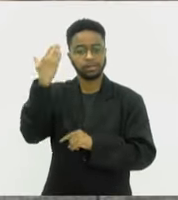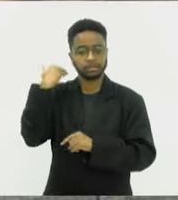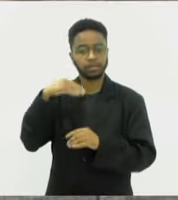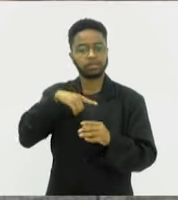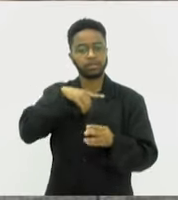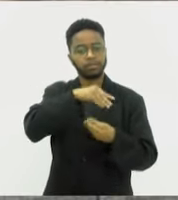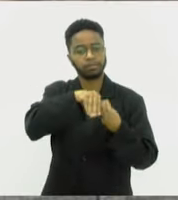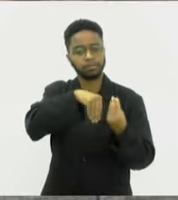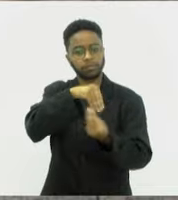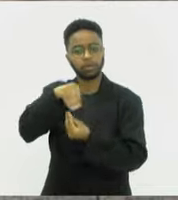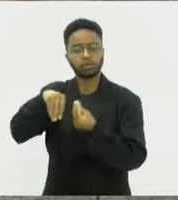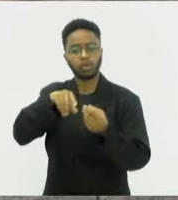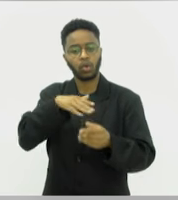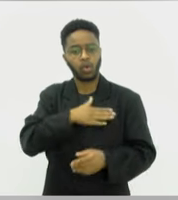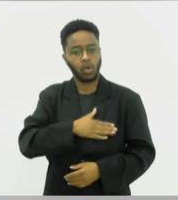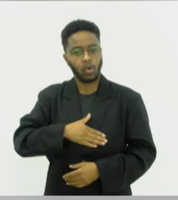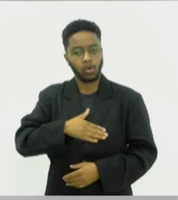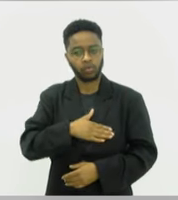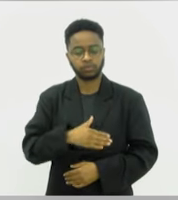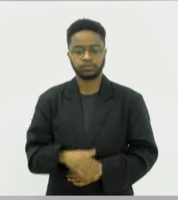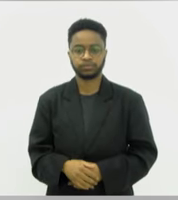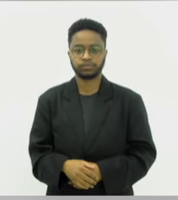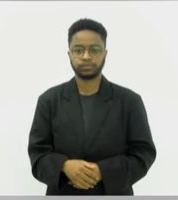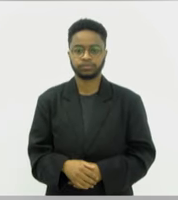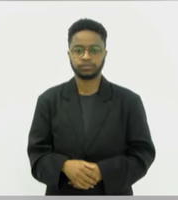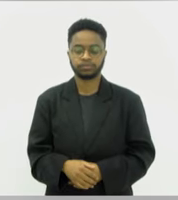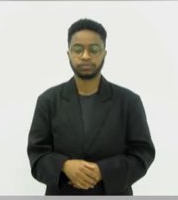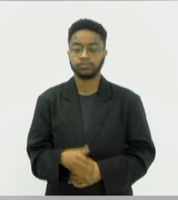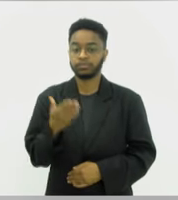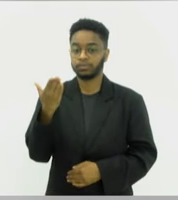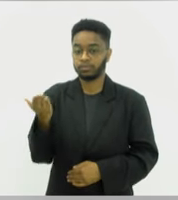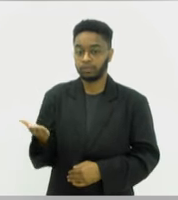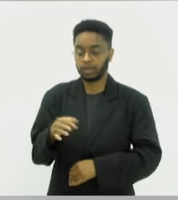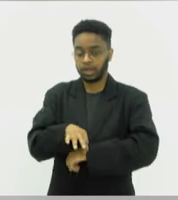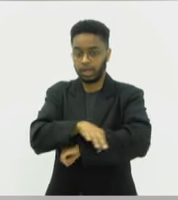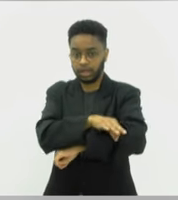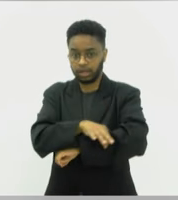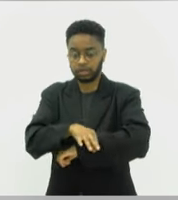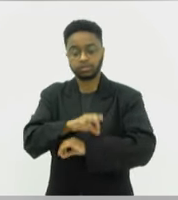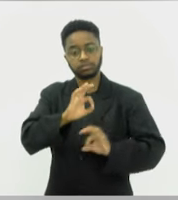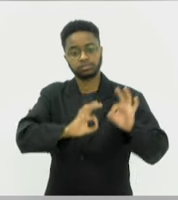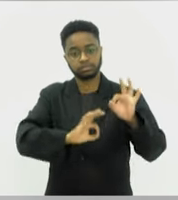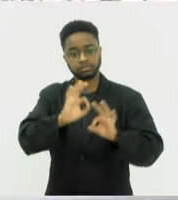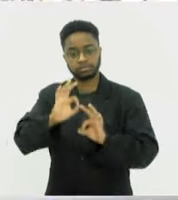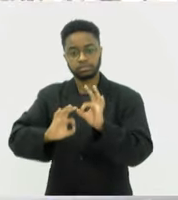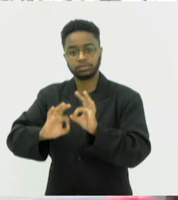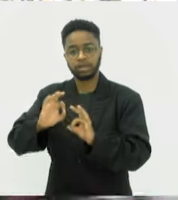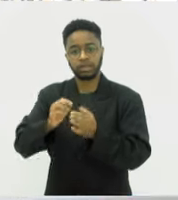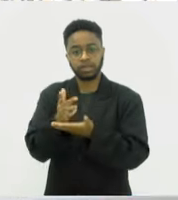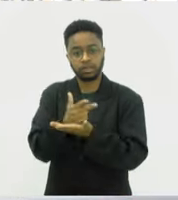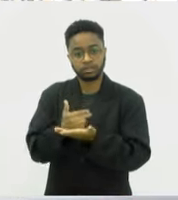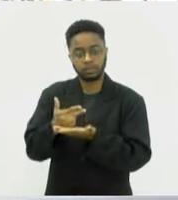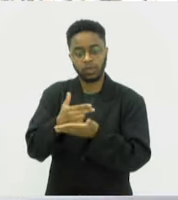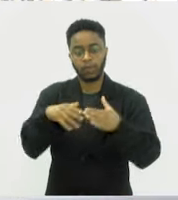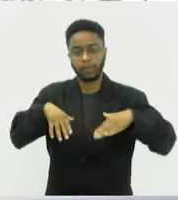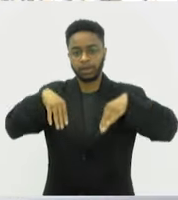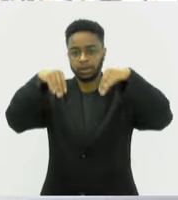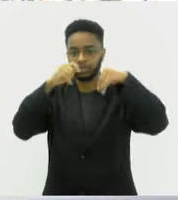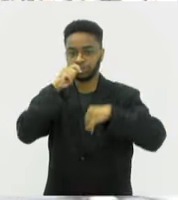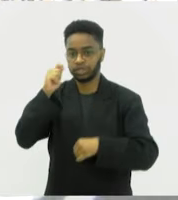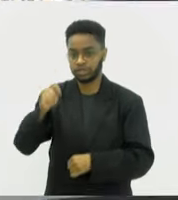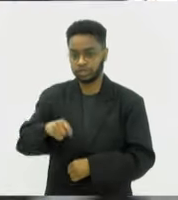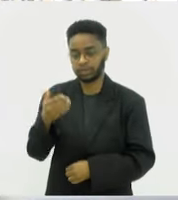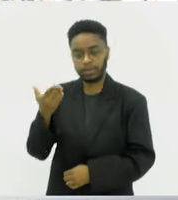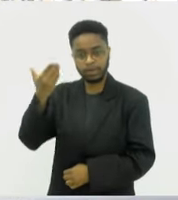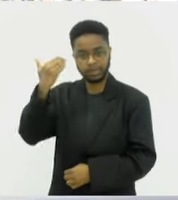a razão da monumentalidade dele. Foi Arquimedes Memória que projetou o Palácio Tiradentes, a antiga sede da Câmara